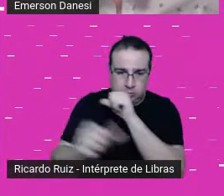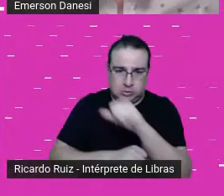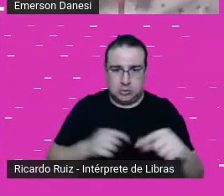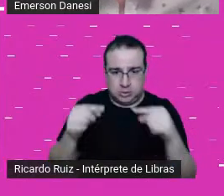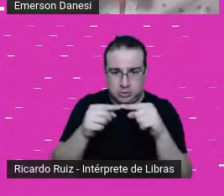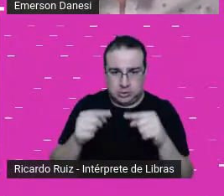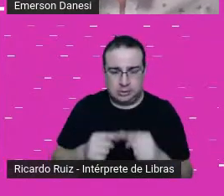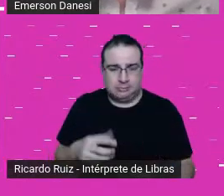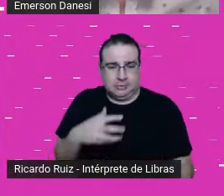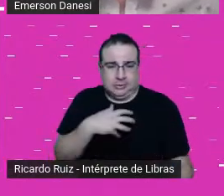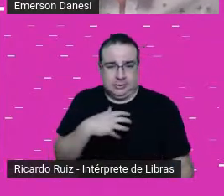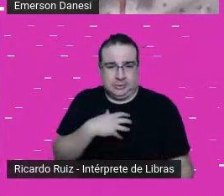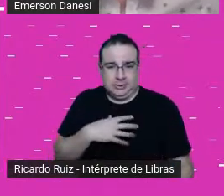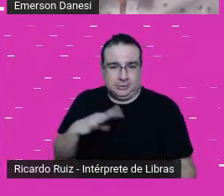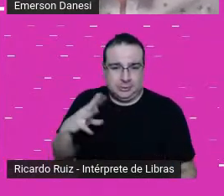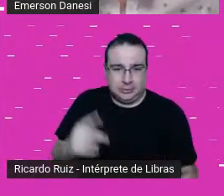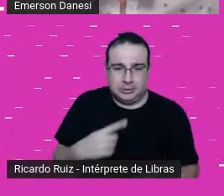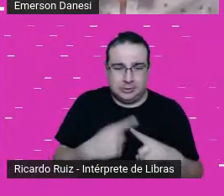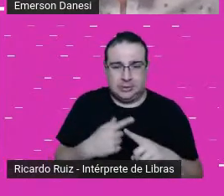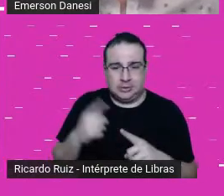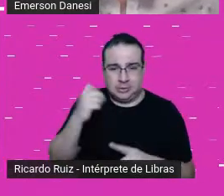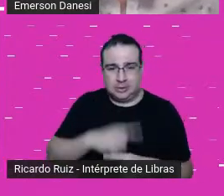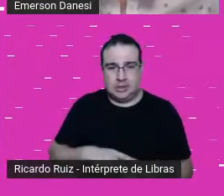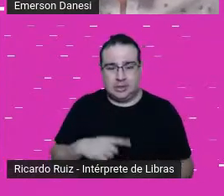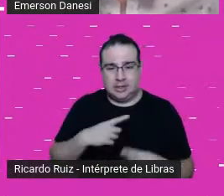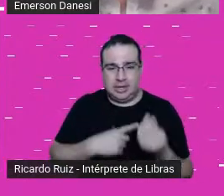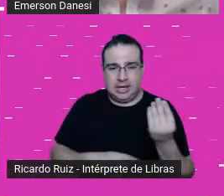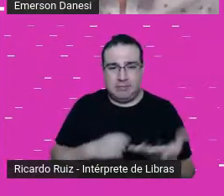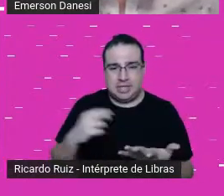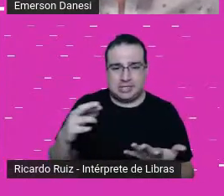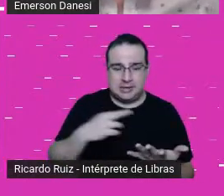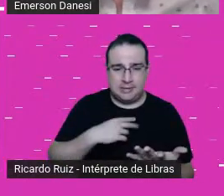poder sentir tudo aquilo, para eu poder